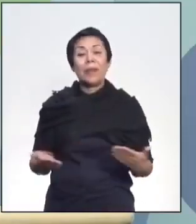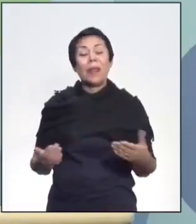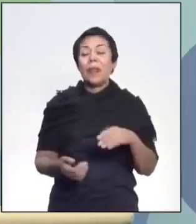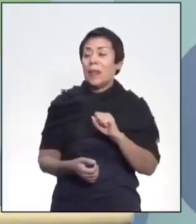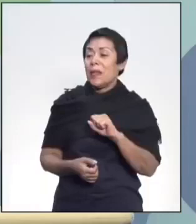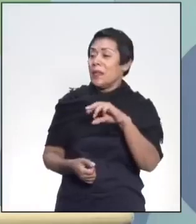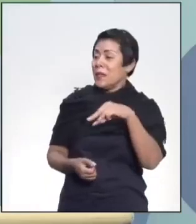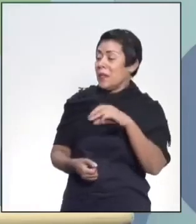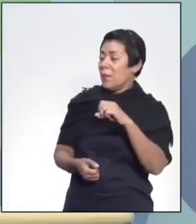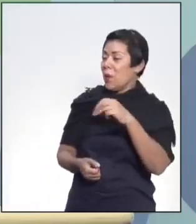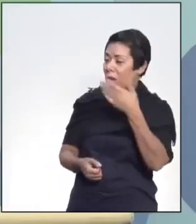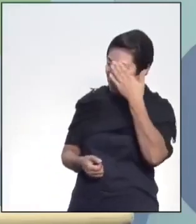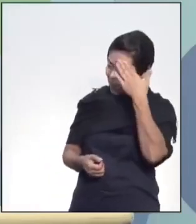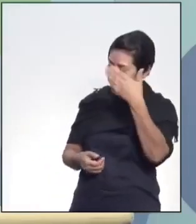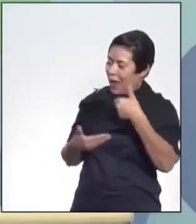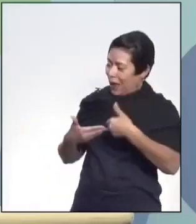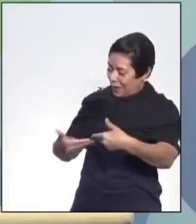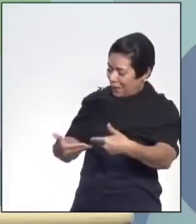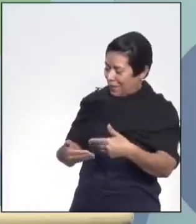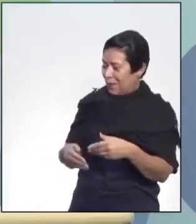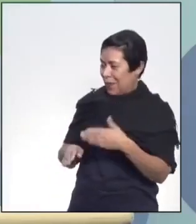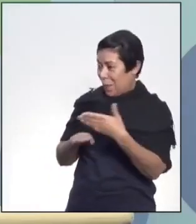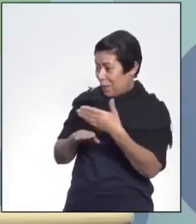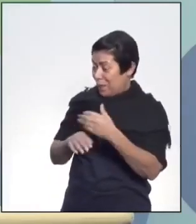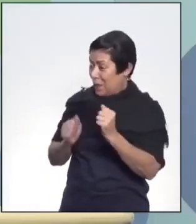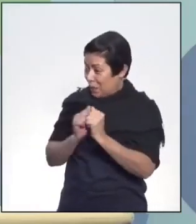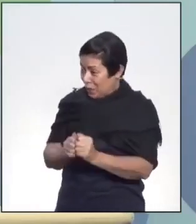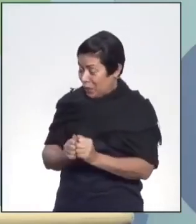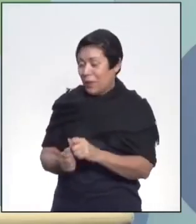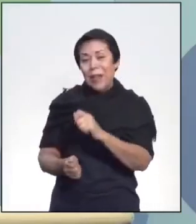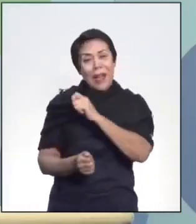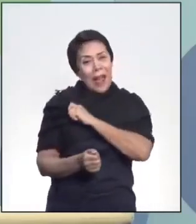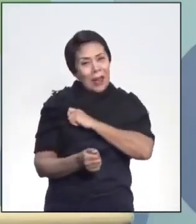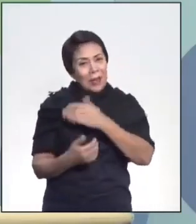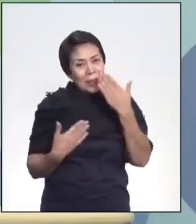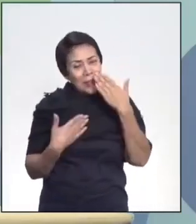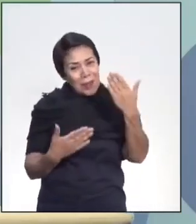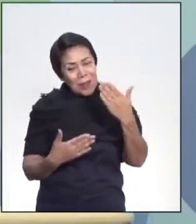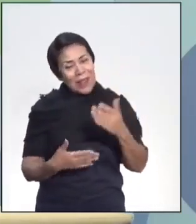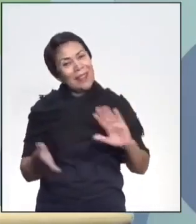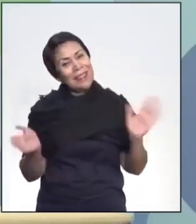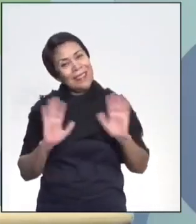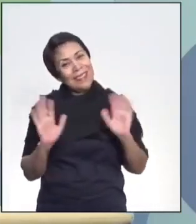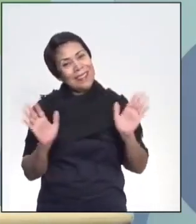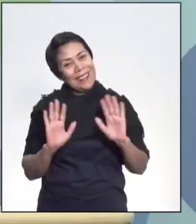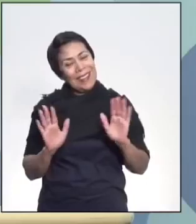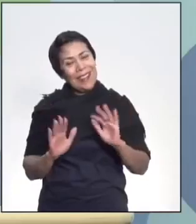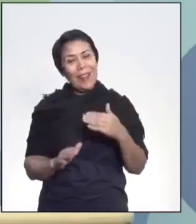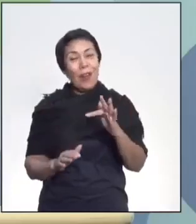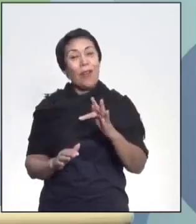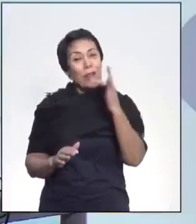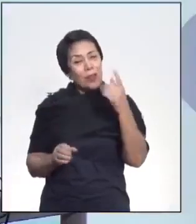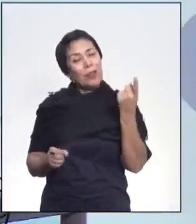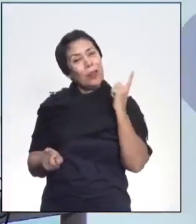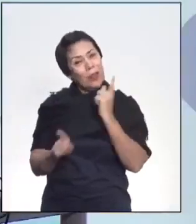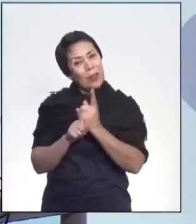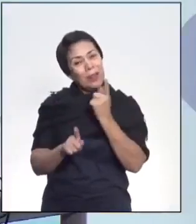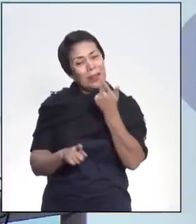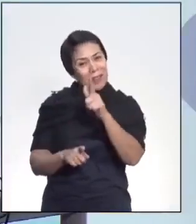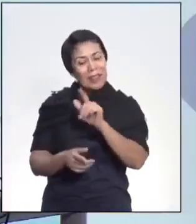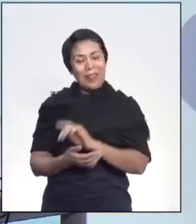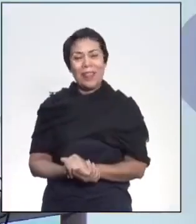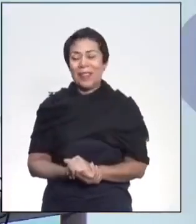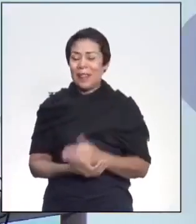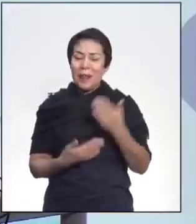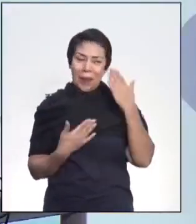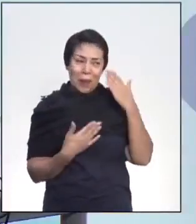muito obrigada por me convidar para participar dessa aula. Alunos, muito obrigada e até uma próxima. Obrigada, viu, professora? Obrigada, Alessandra,